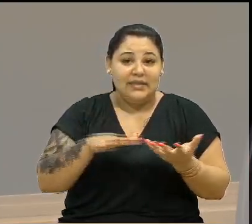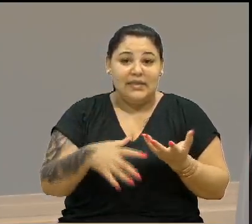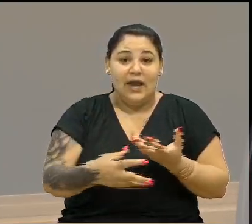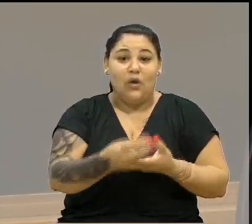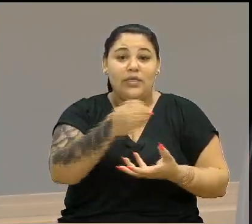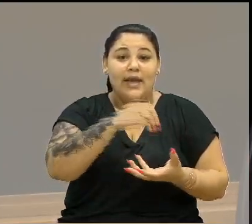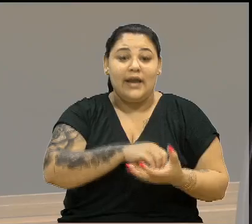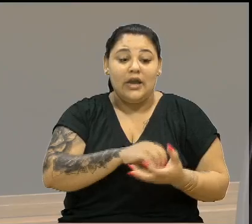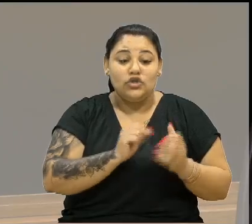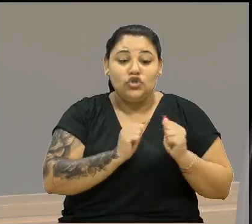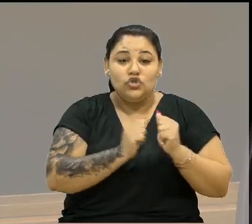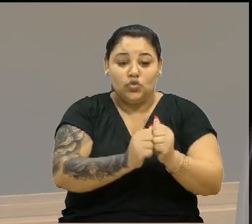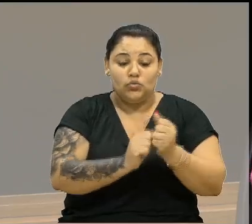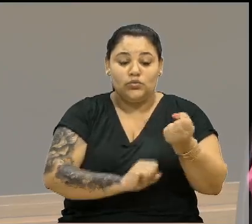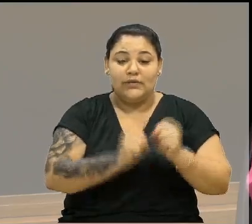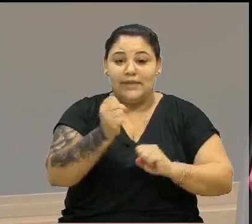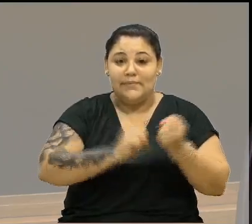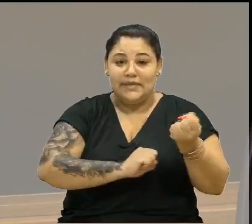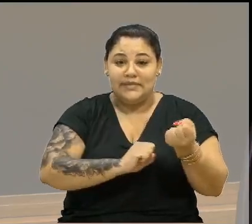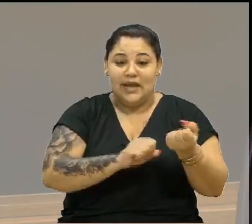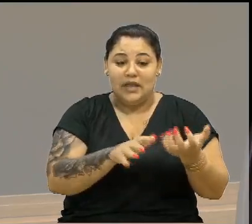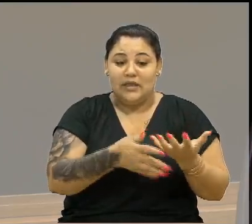Codeca, tentando resolver com a Codeca.